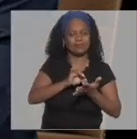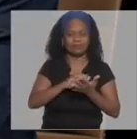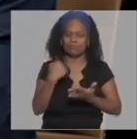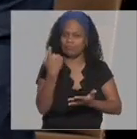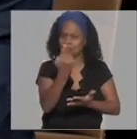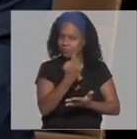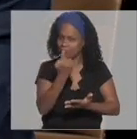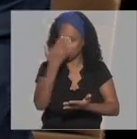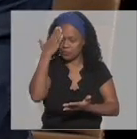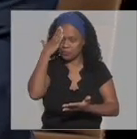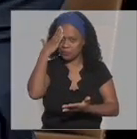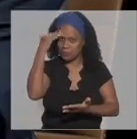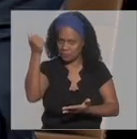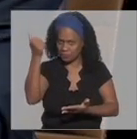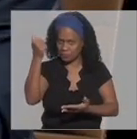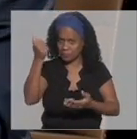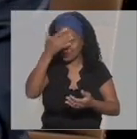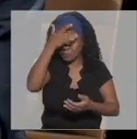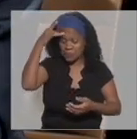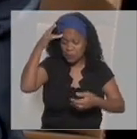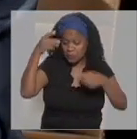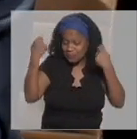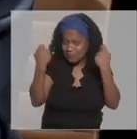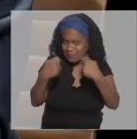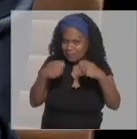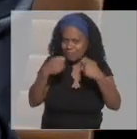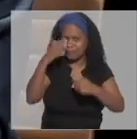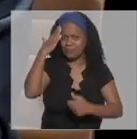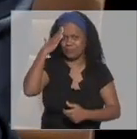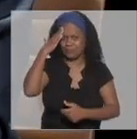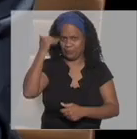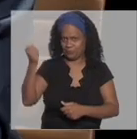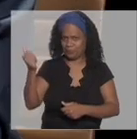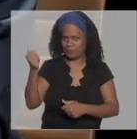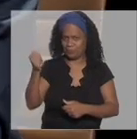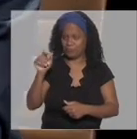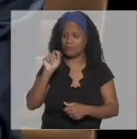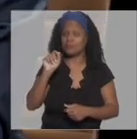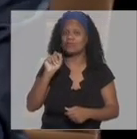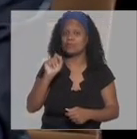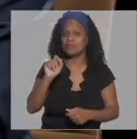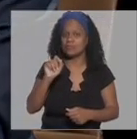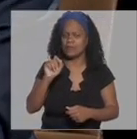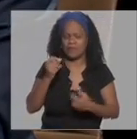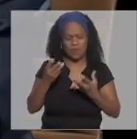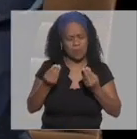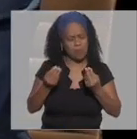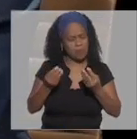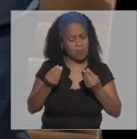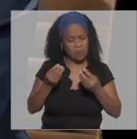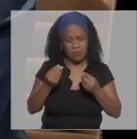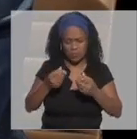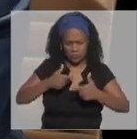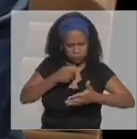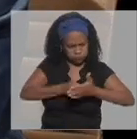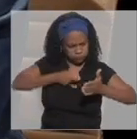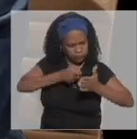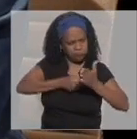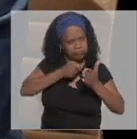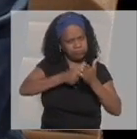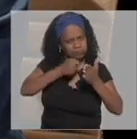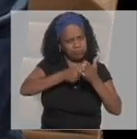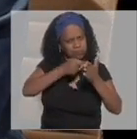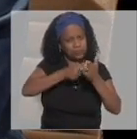sabe né e acho que as pessoas precisam saber disso que isso foi resultado de muita